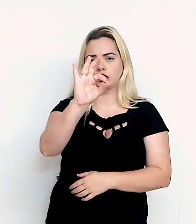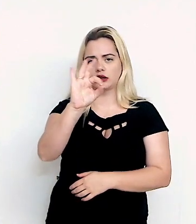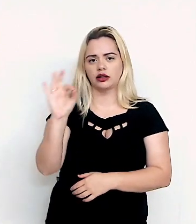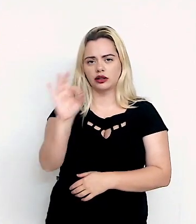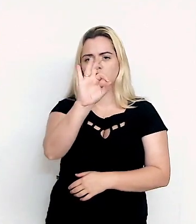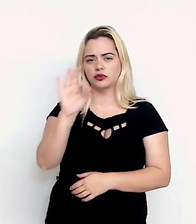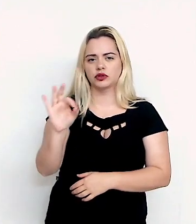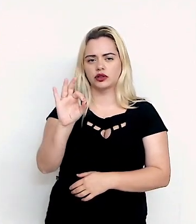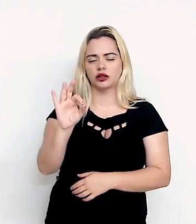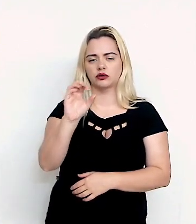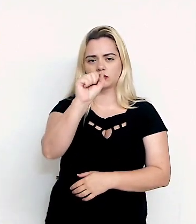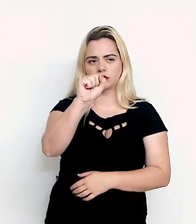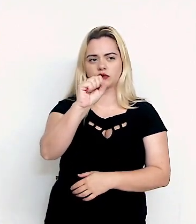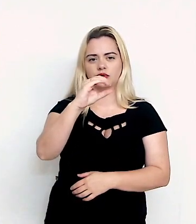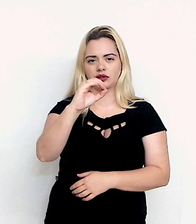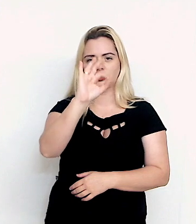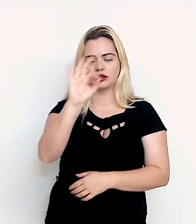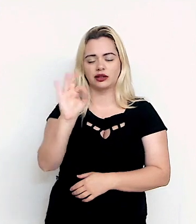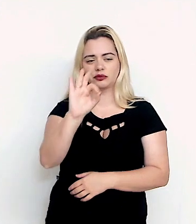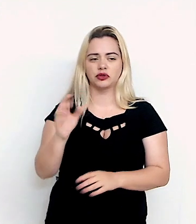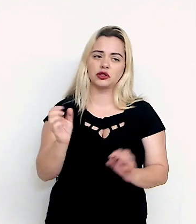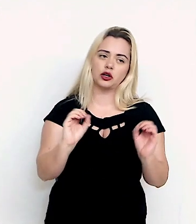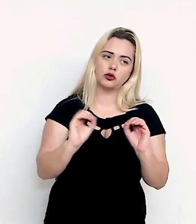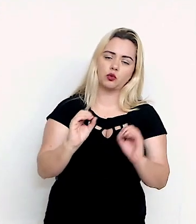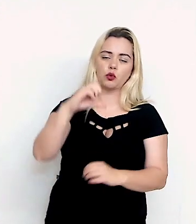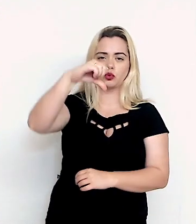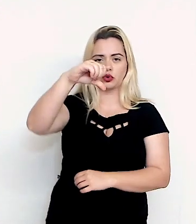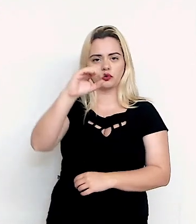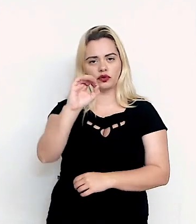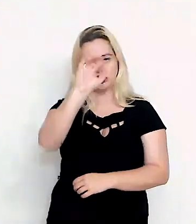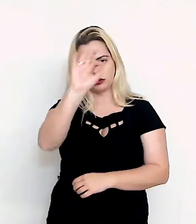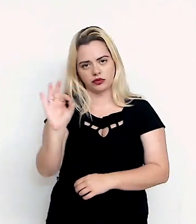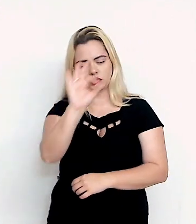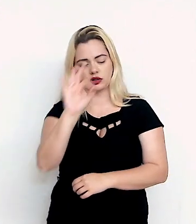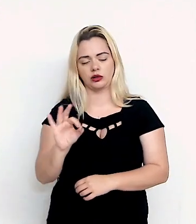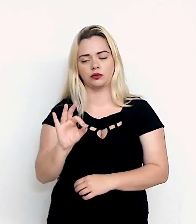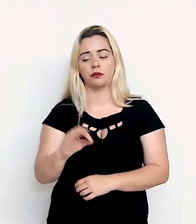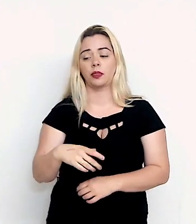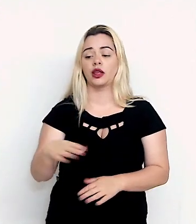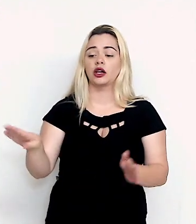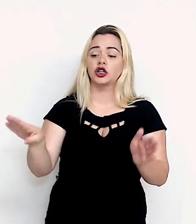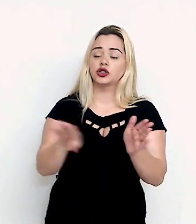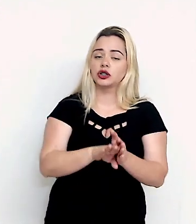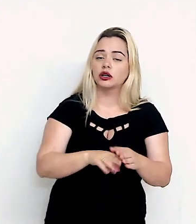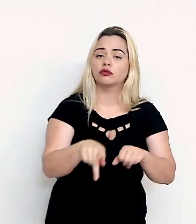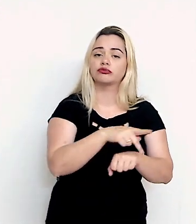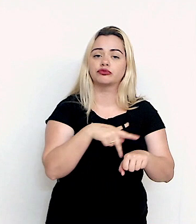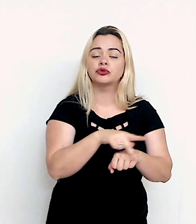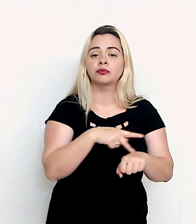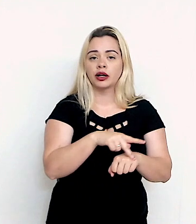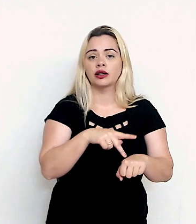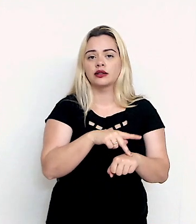das emissões históricas ou mais ou noventa porcento segundo alguns cálculos advém dos países e